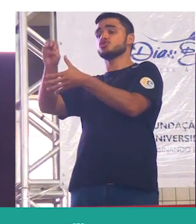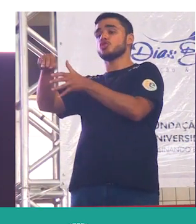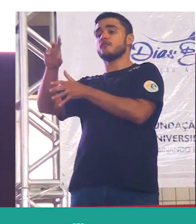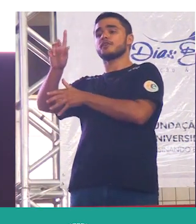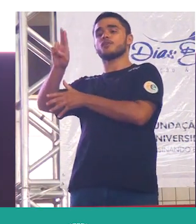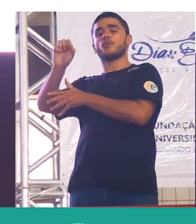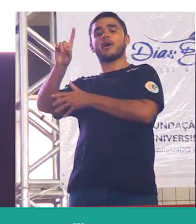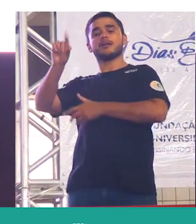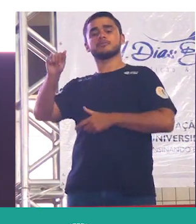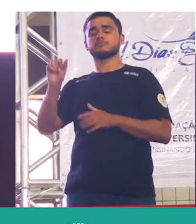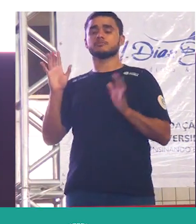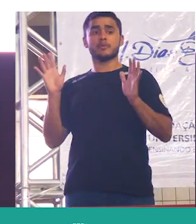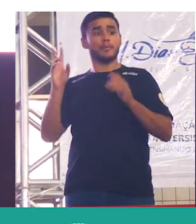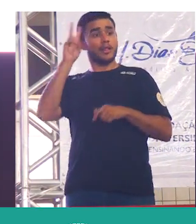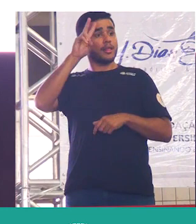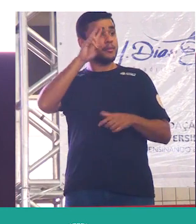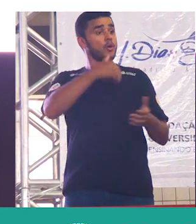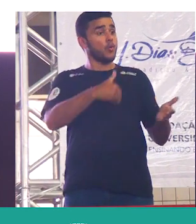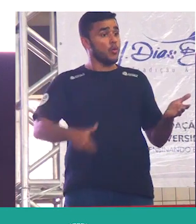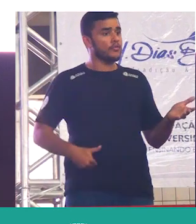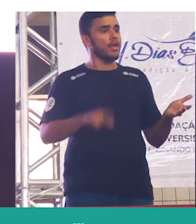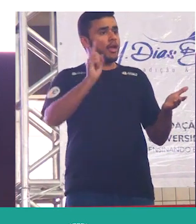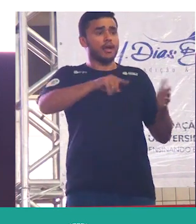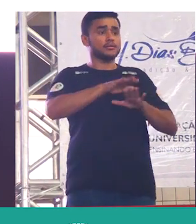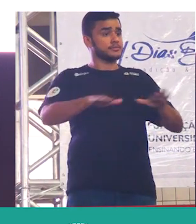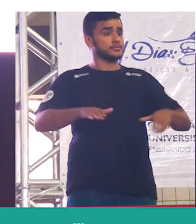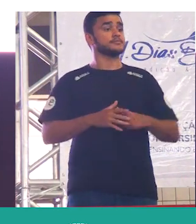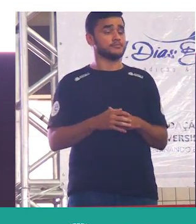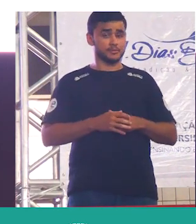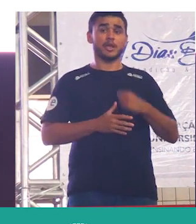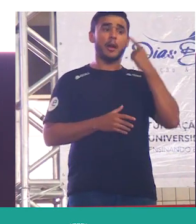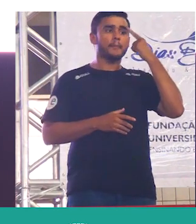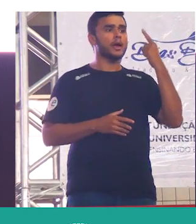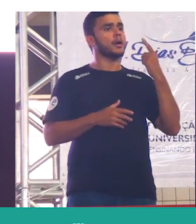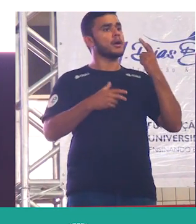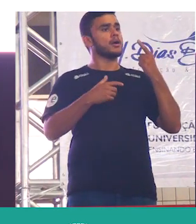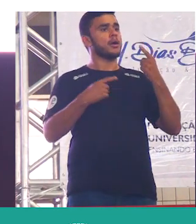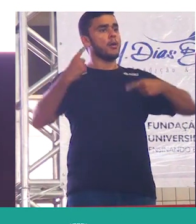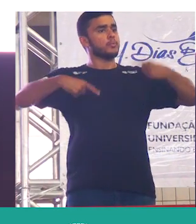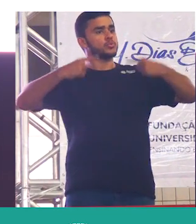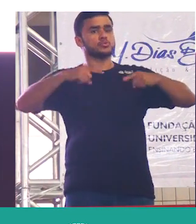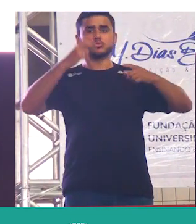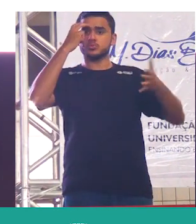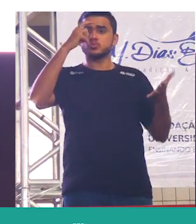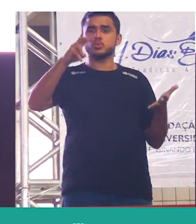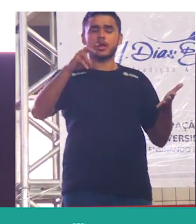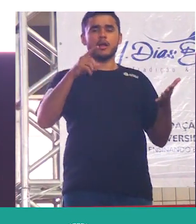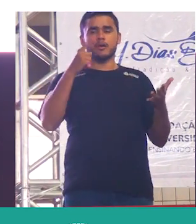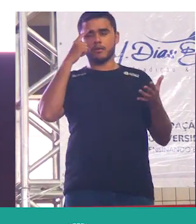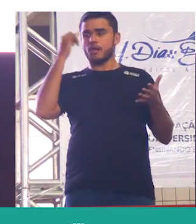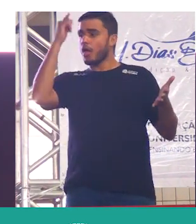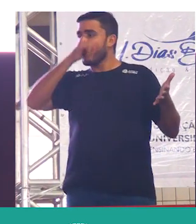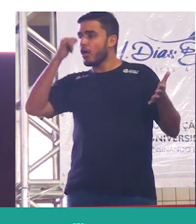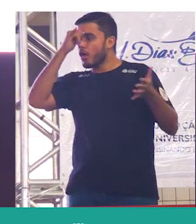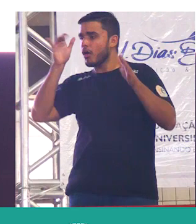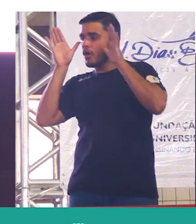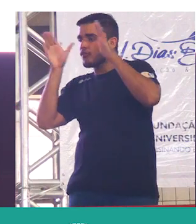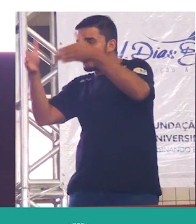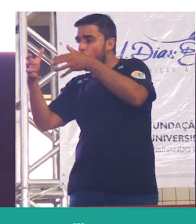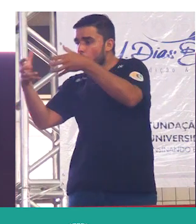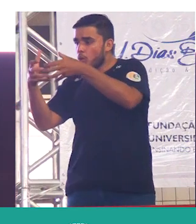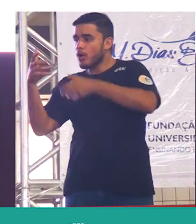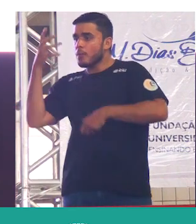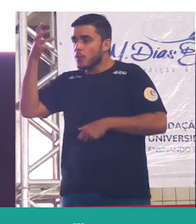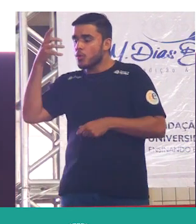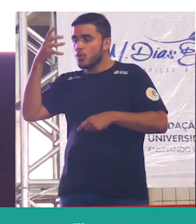na época, o governo teria conduzido uma política cultural alienante. Nada contra a